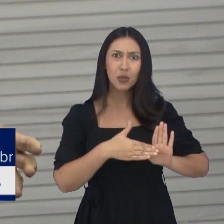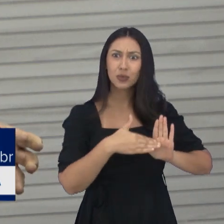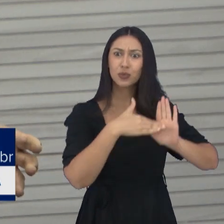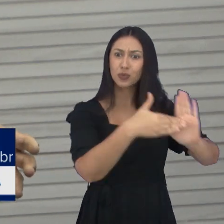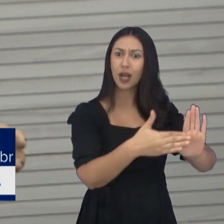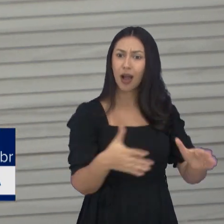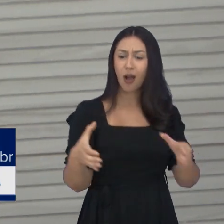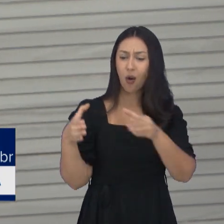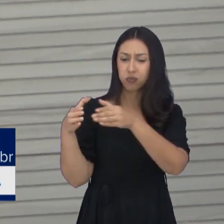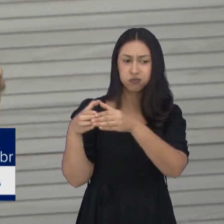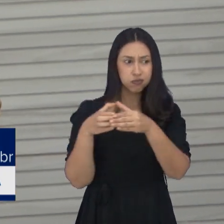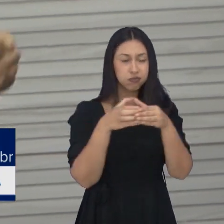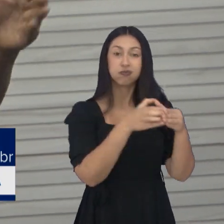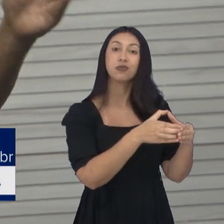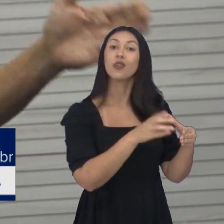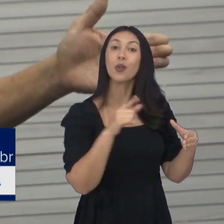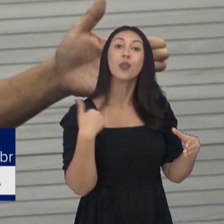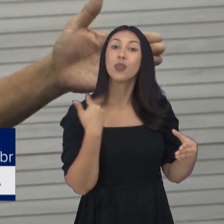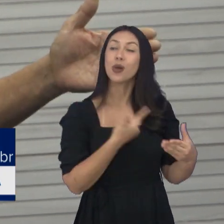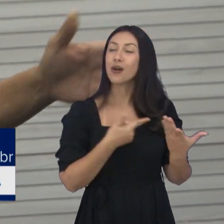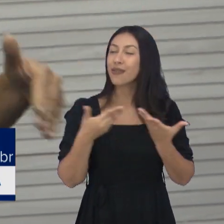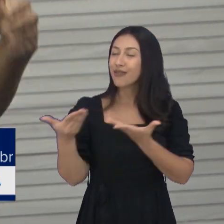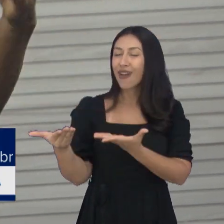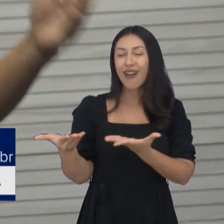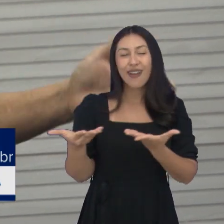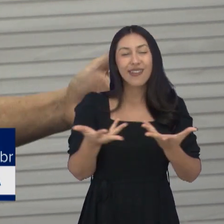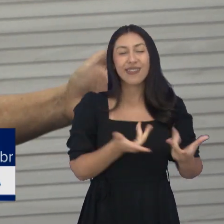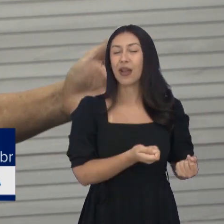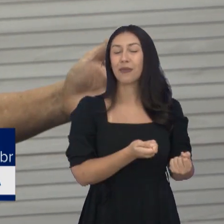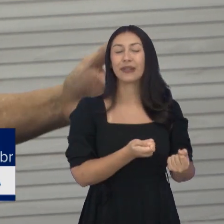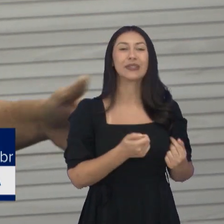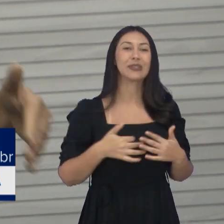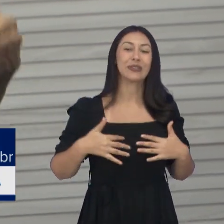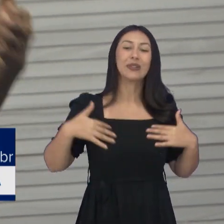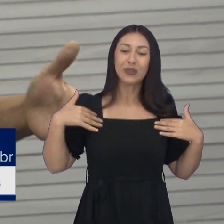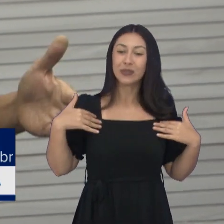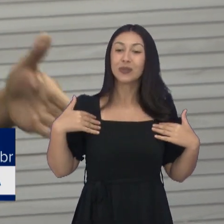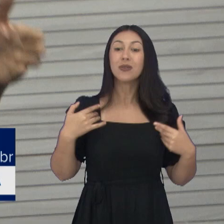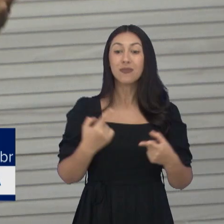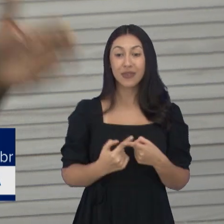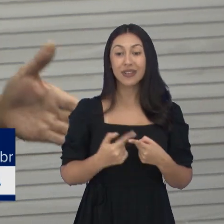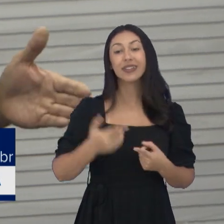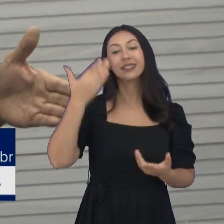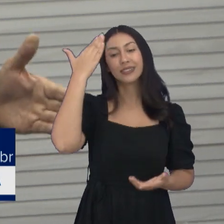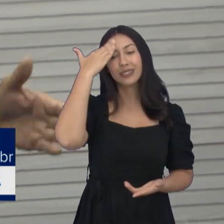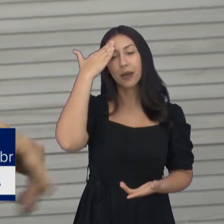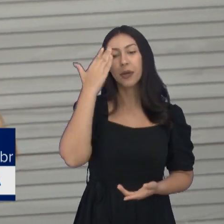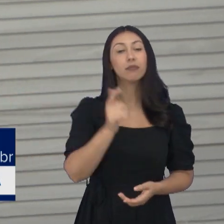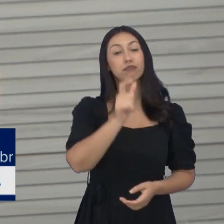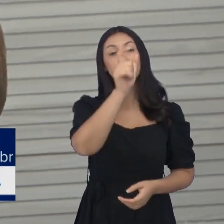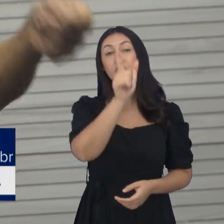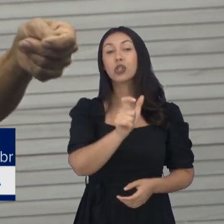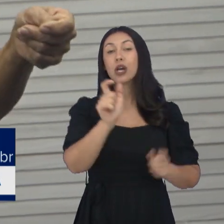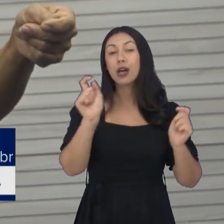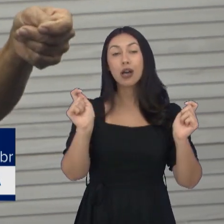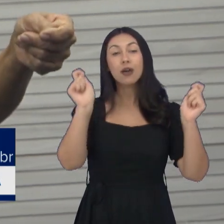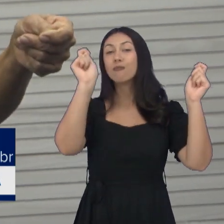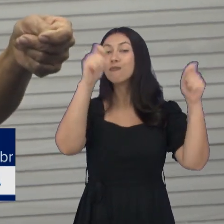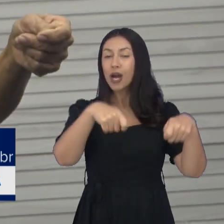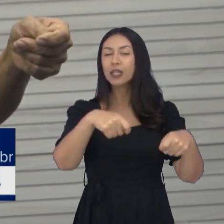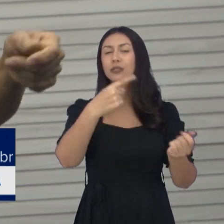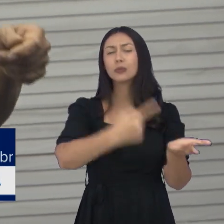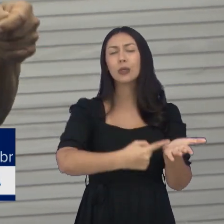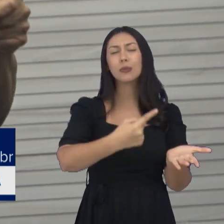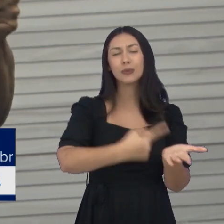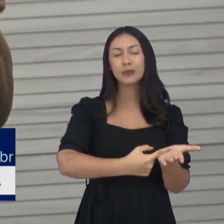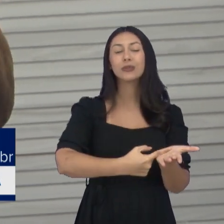dele, né, e a gente recebe de braços abertos, com muito orgulho, porque sabe da sua competência, do seu